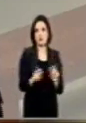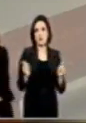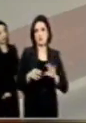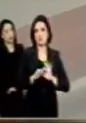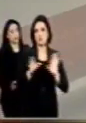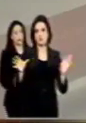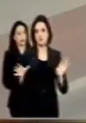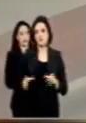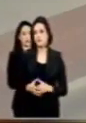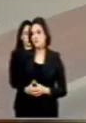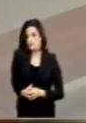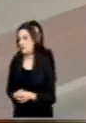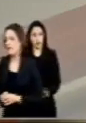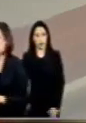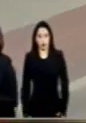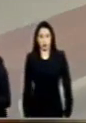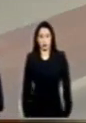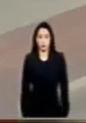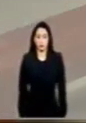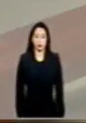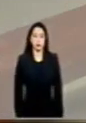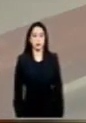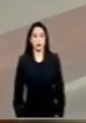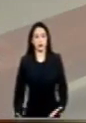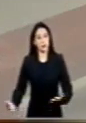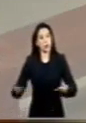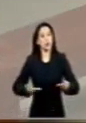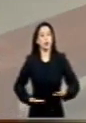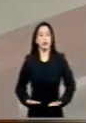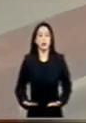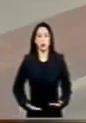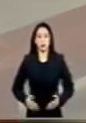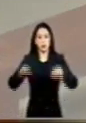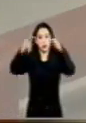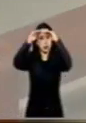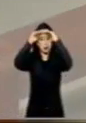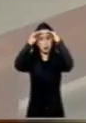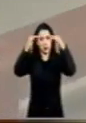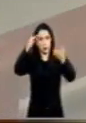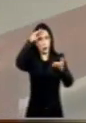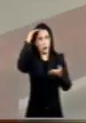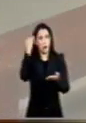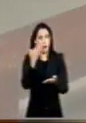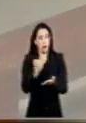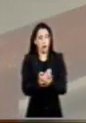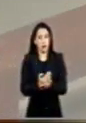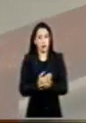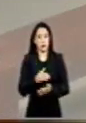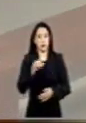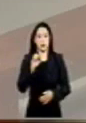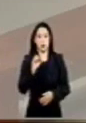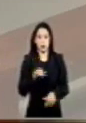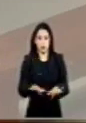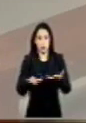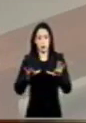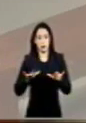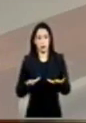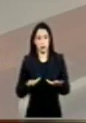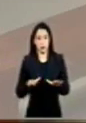servidor, que é um súdito, que é um servidor, um súdito, presta serviços a essa corte ou a qualquer órgão de